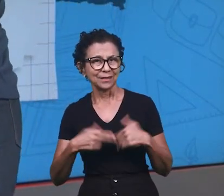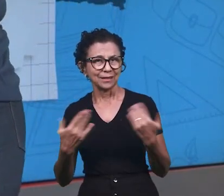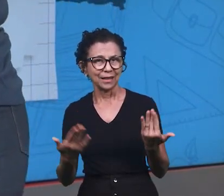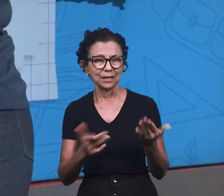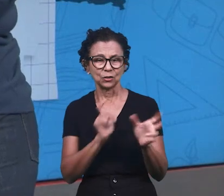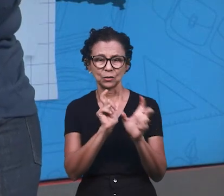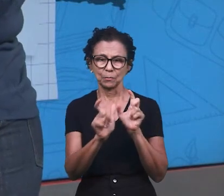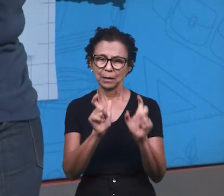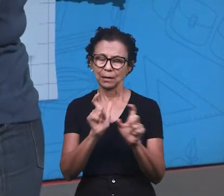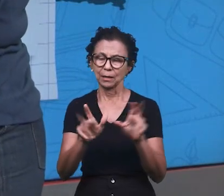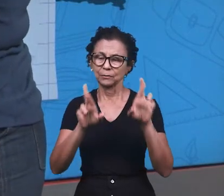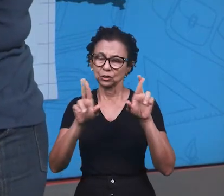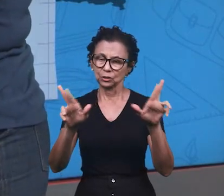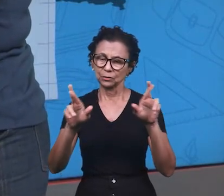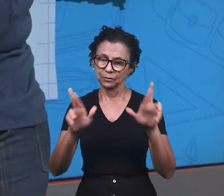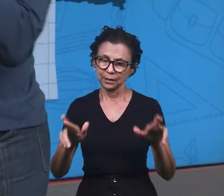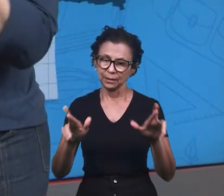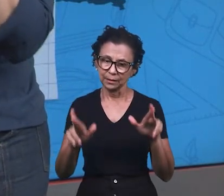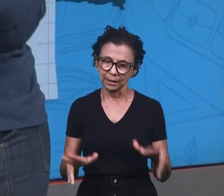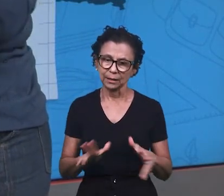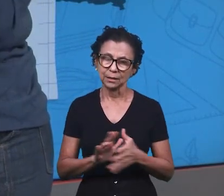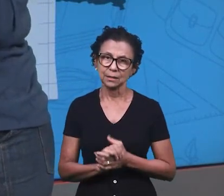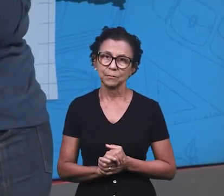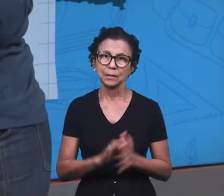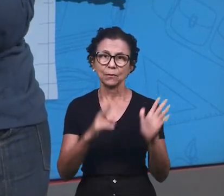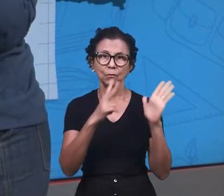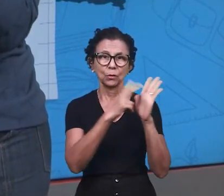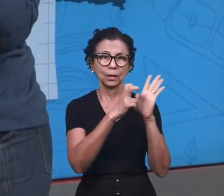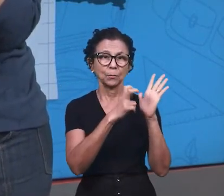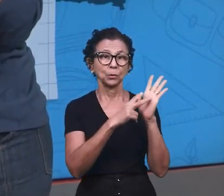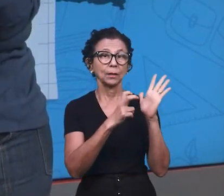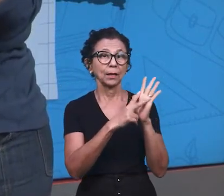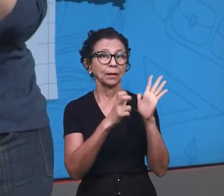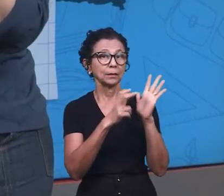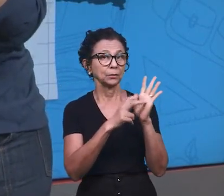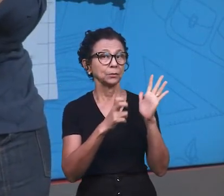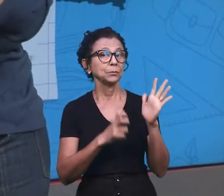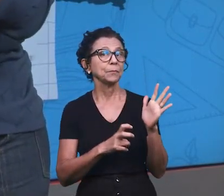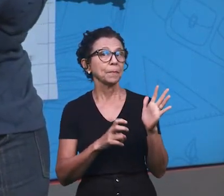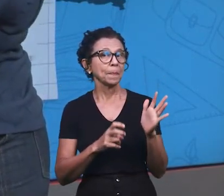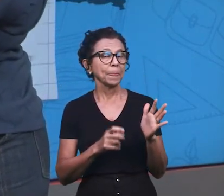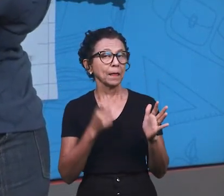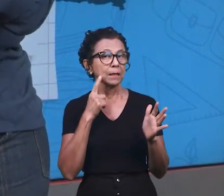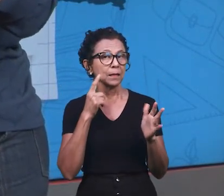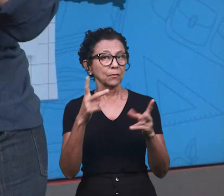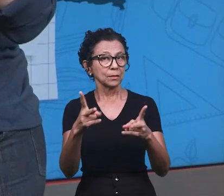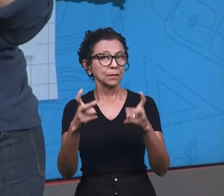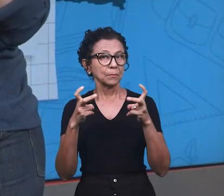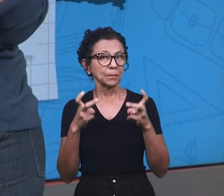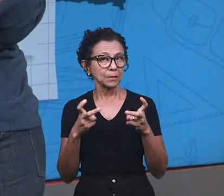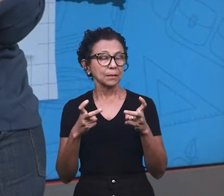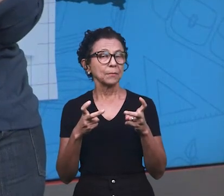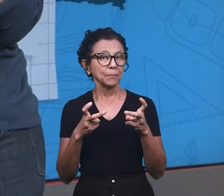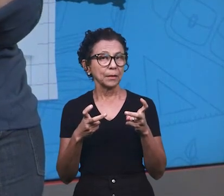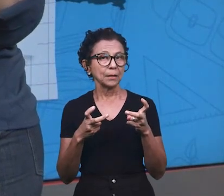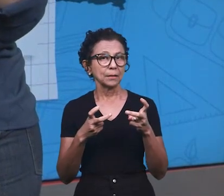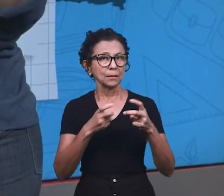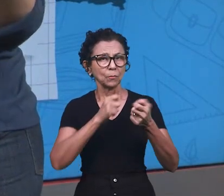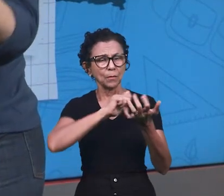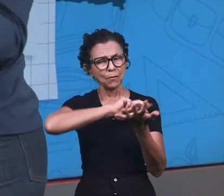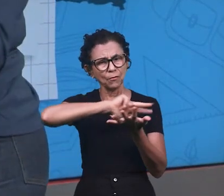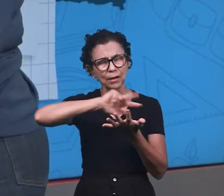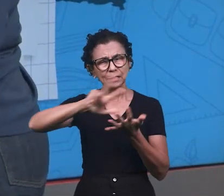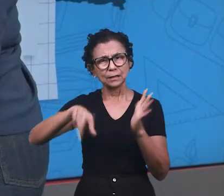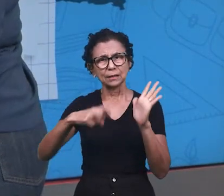você, vá à cartilha, circula o que tem lá de recurso coesivo para você perceber como que é esse